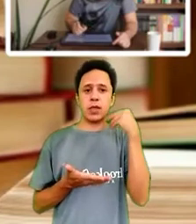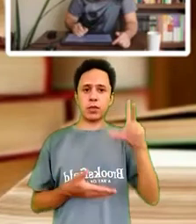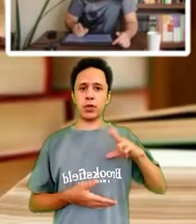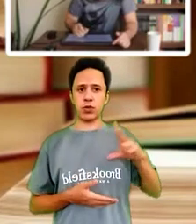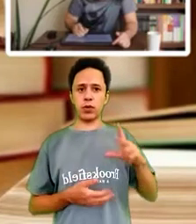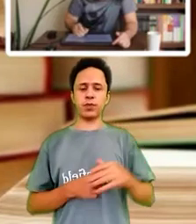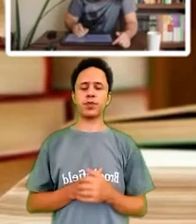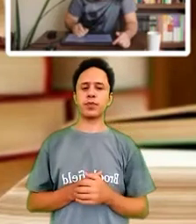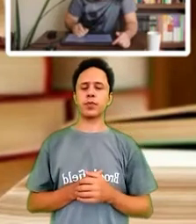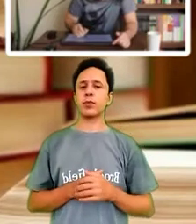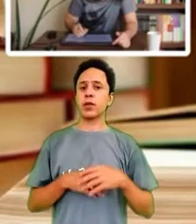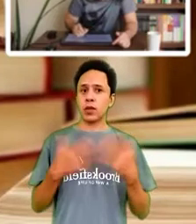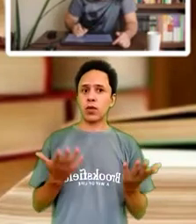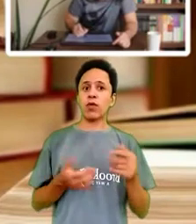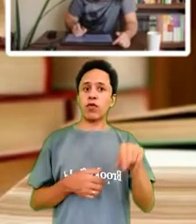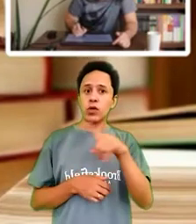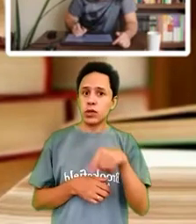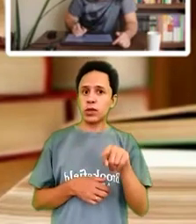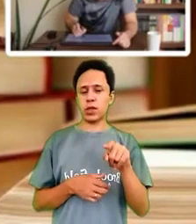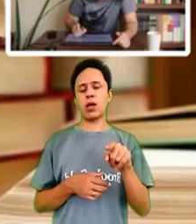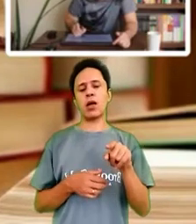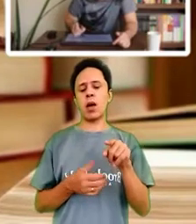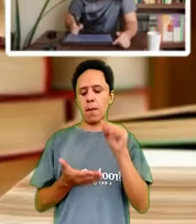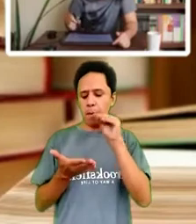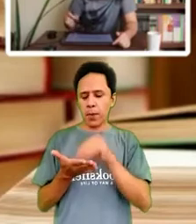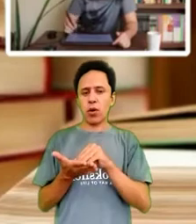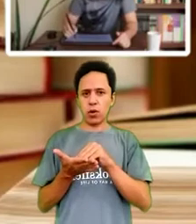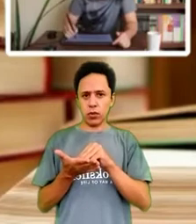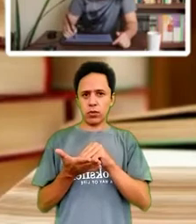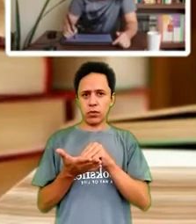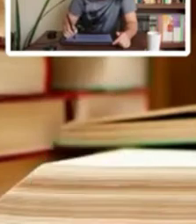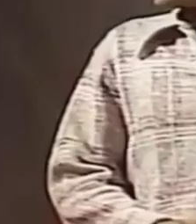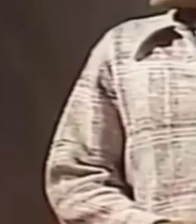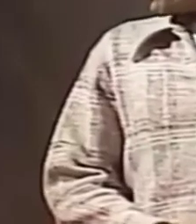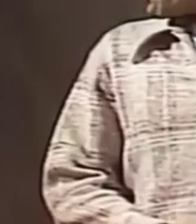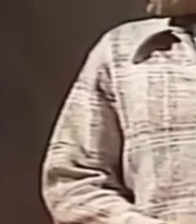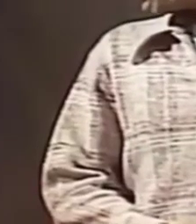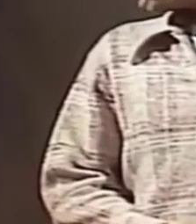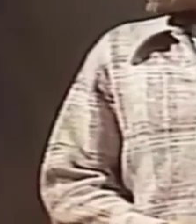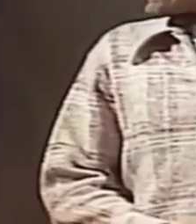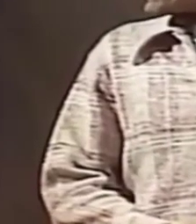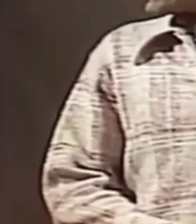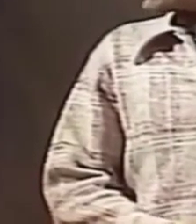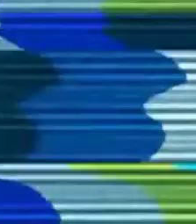Só que, para você fazer isso, colocar mais... Quem acreve foi lindo, né?